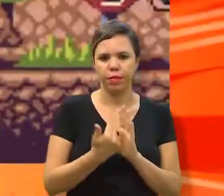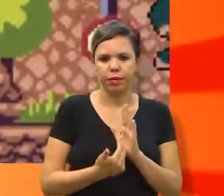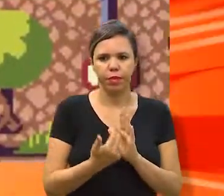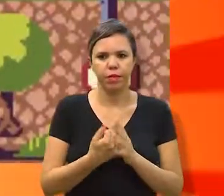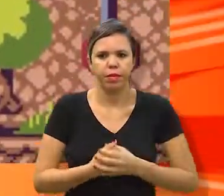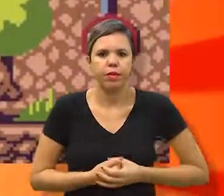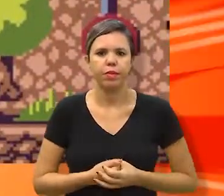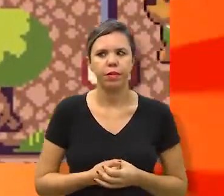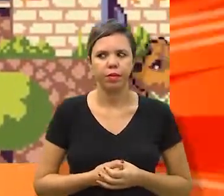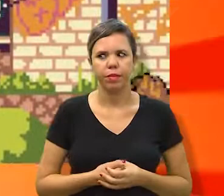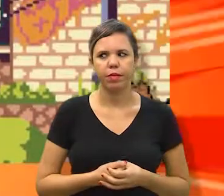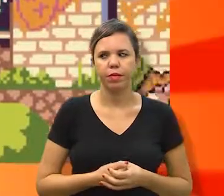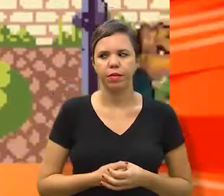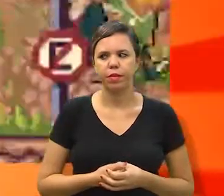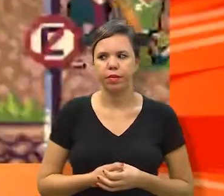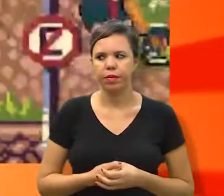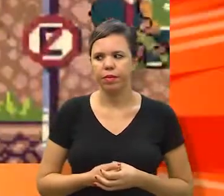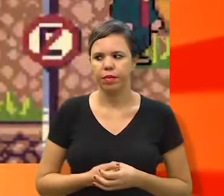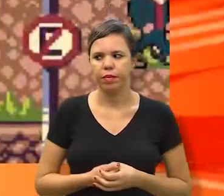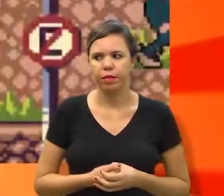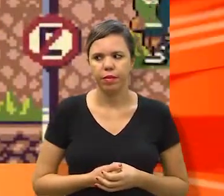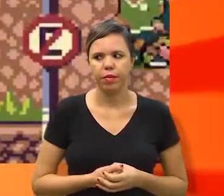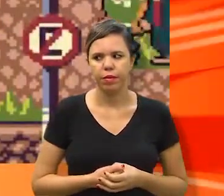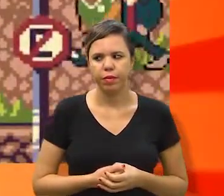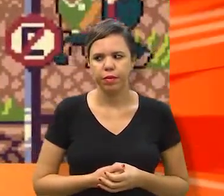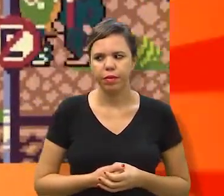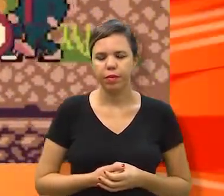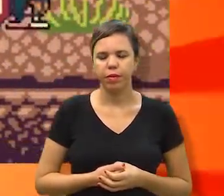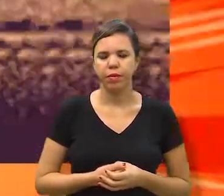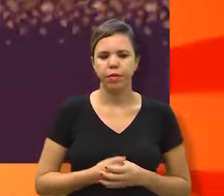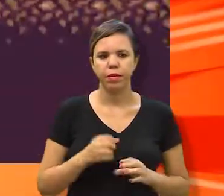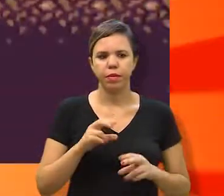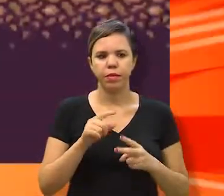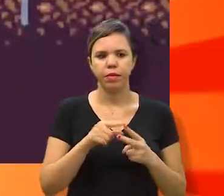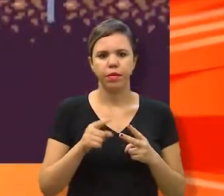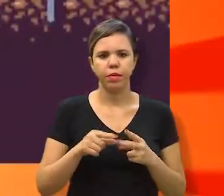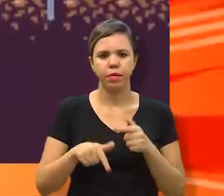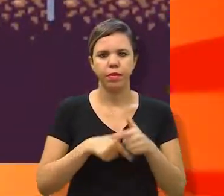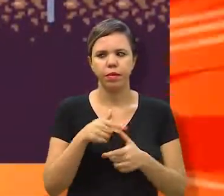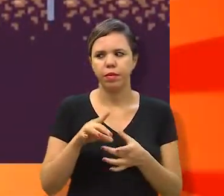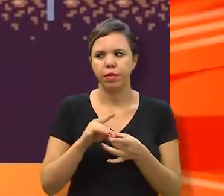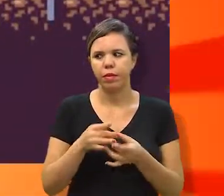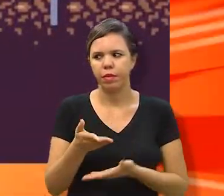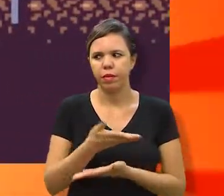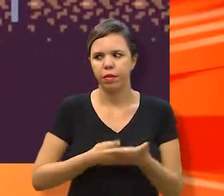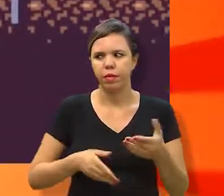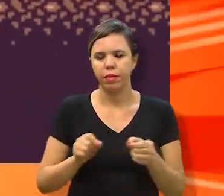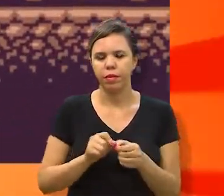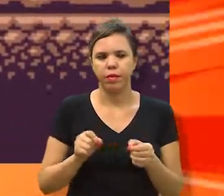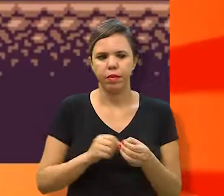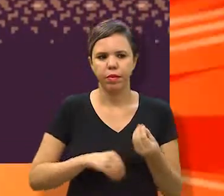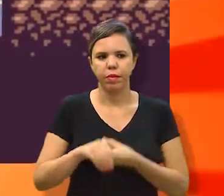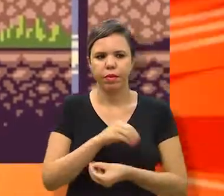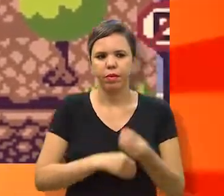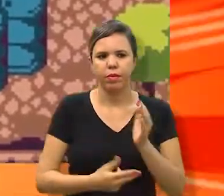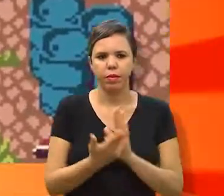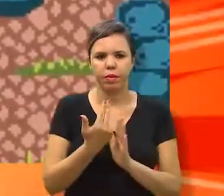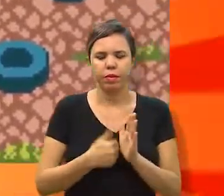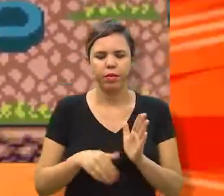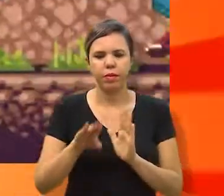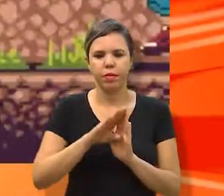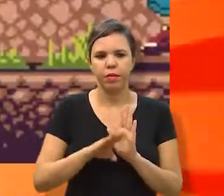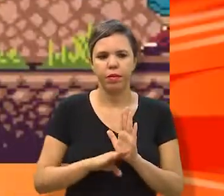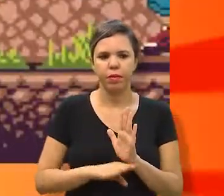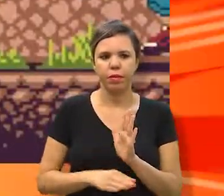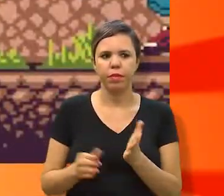né? E a intersecção das duas coisas é o quê? A gente misturar o desenho e a